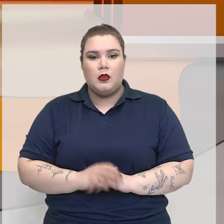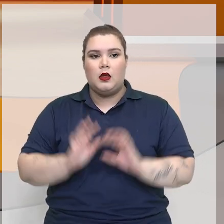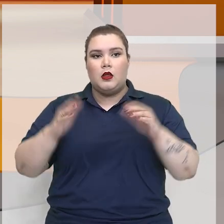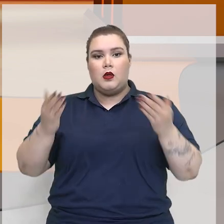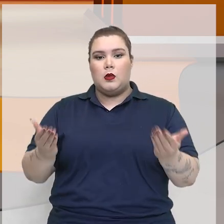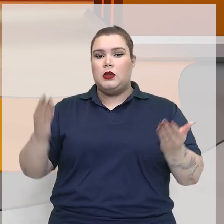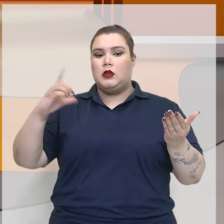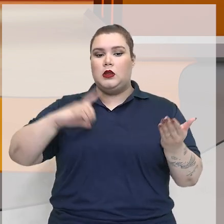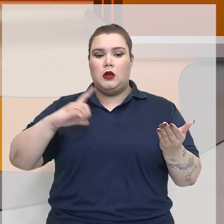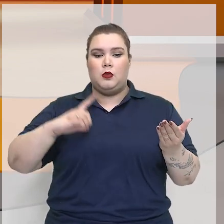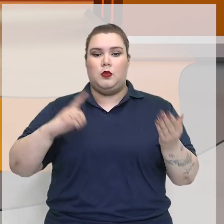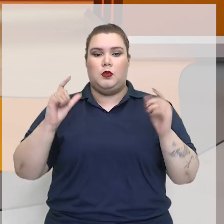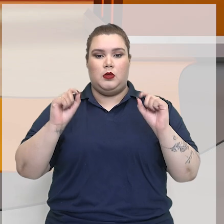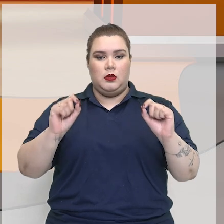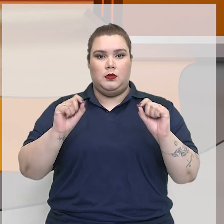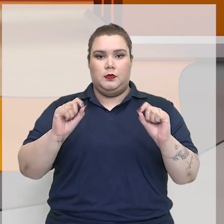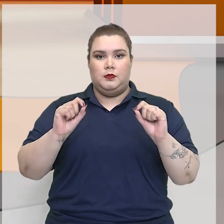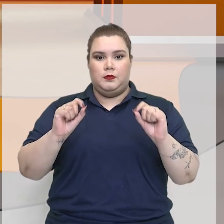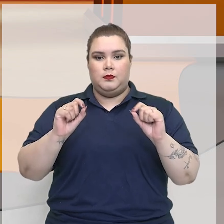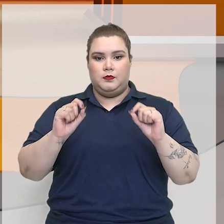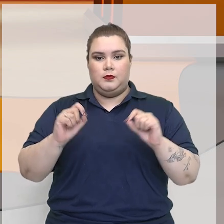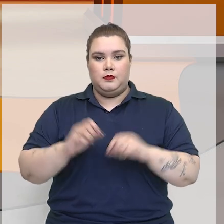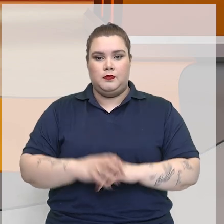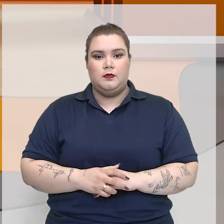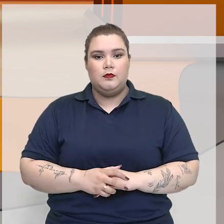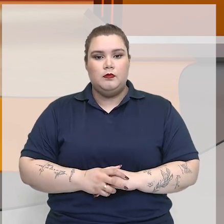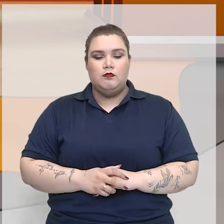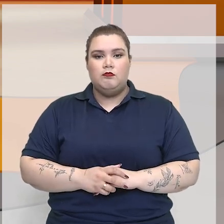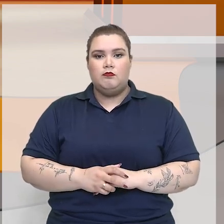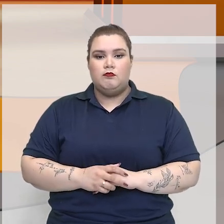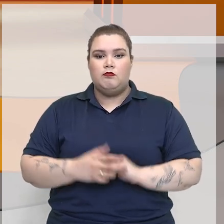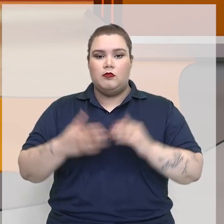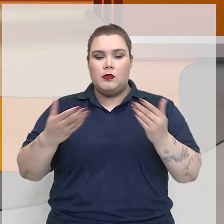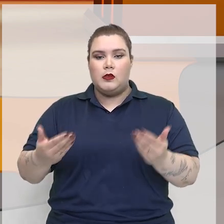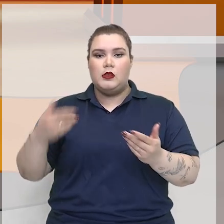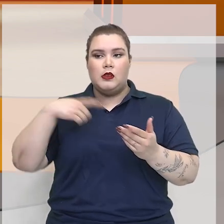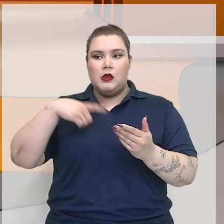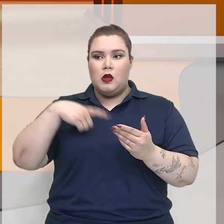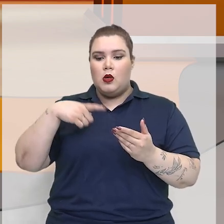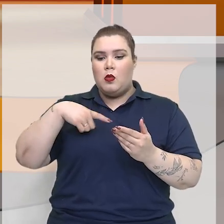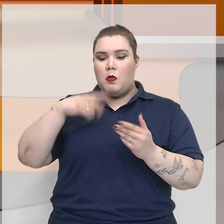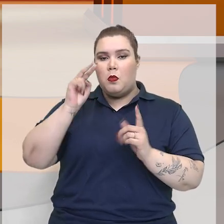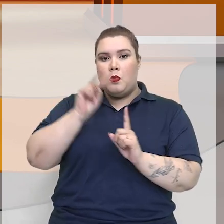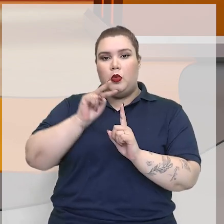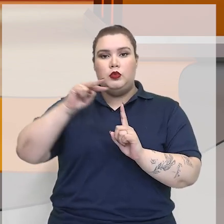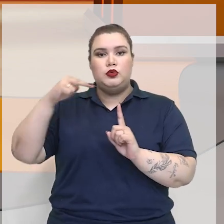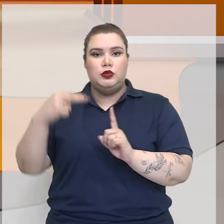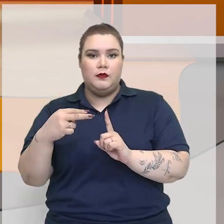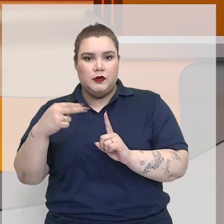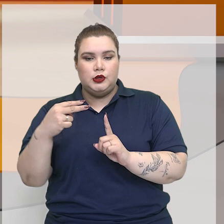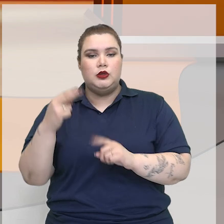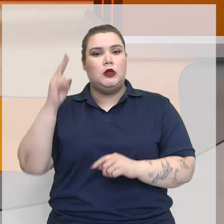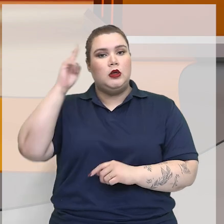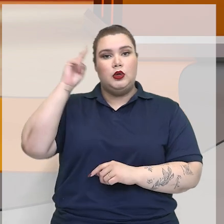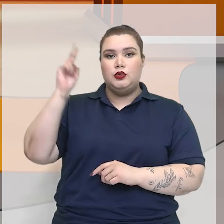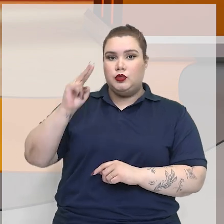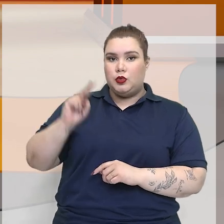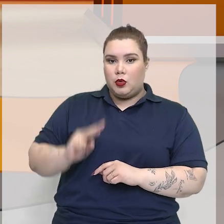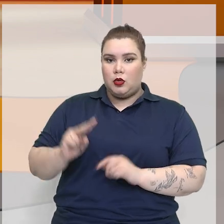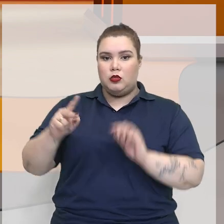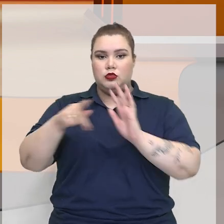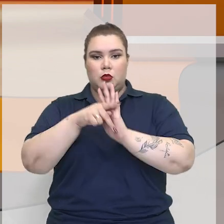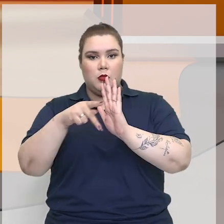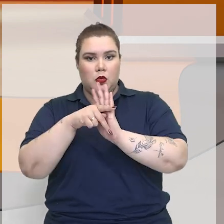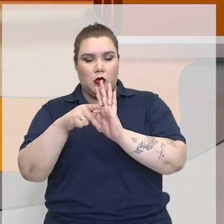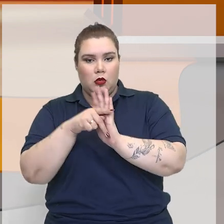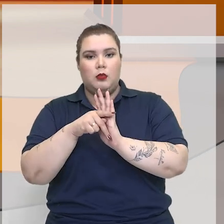né, diante da aula, né, a perspectiva e a história, né, dos